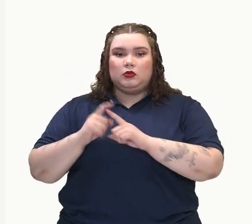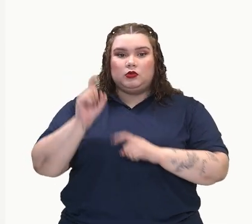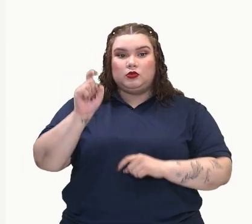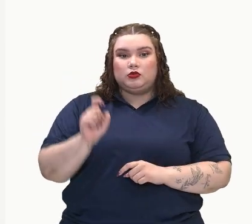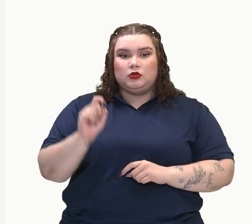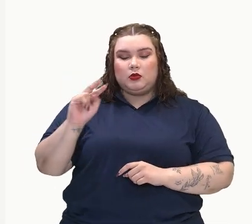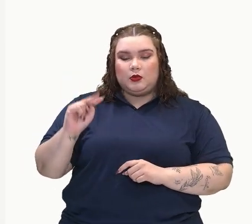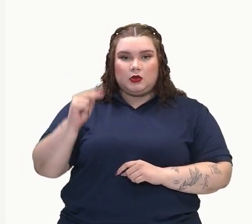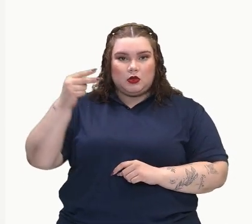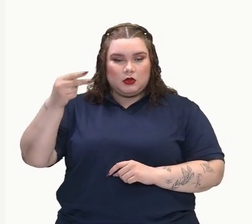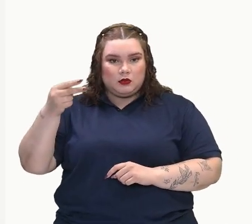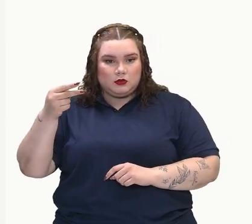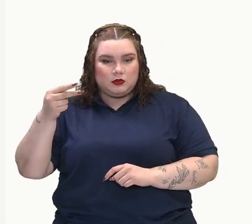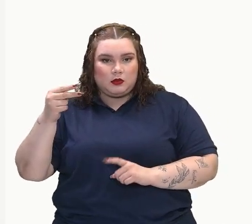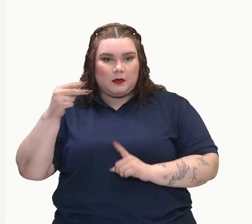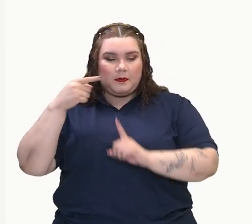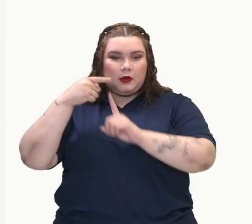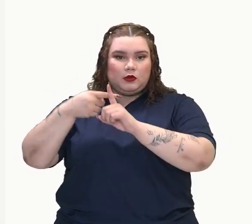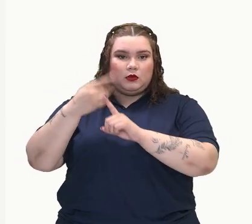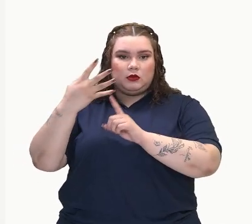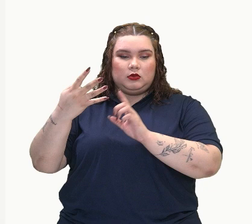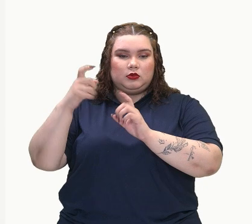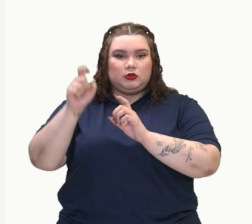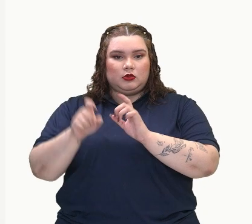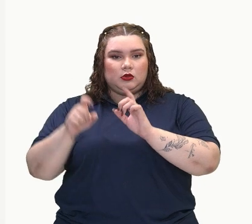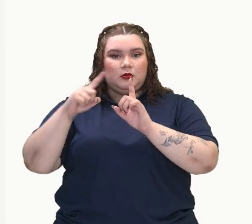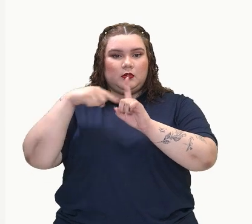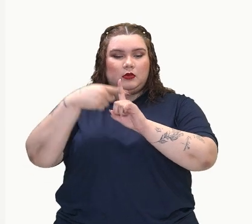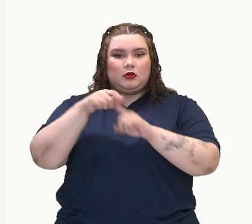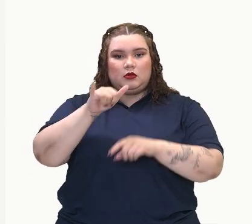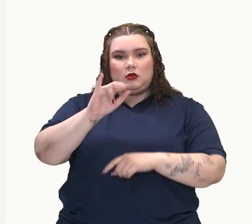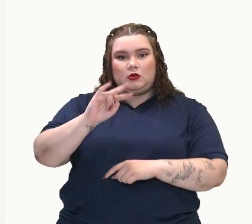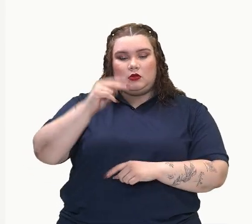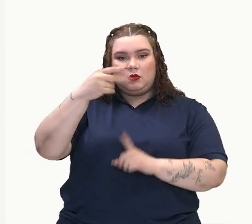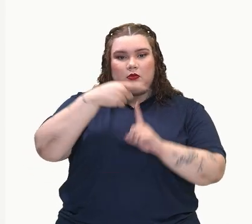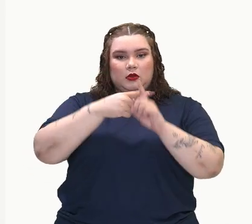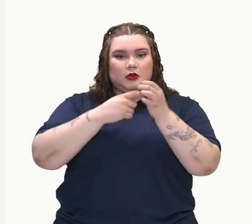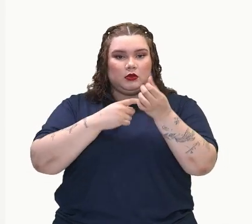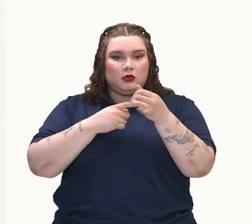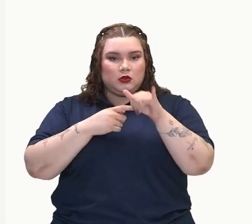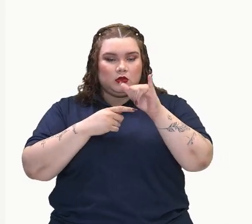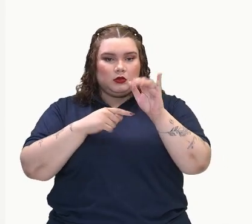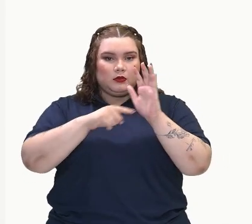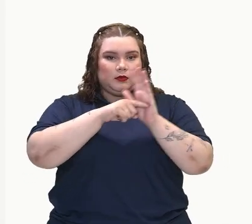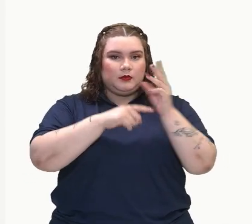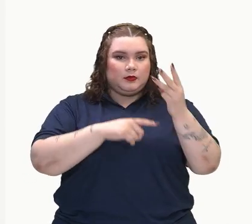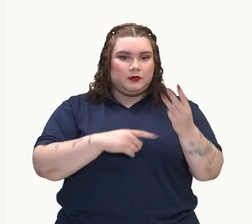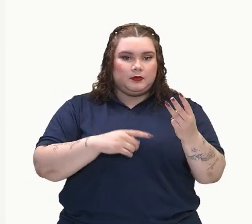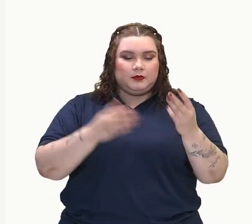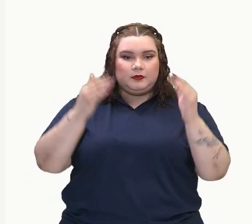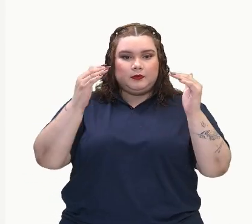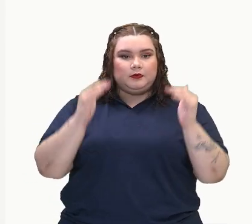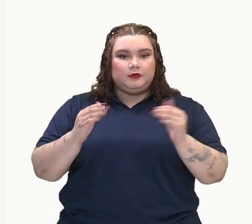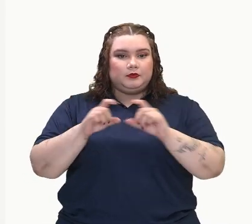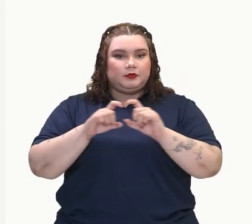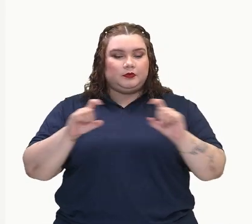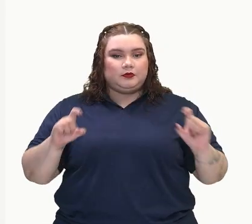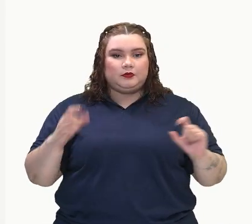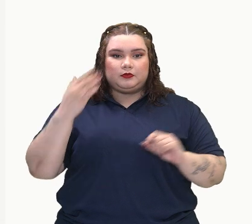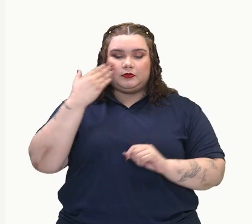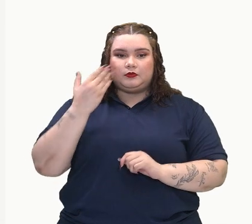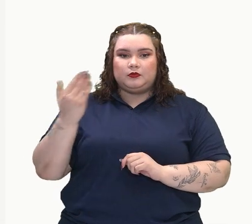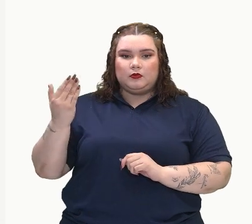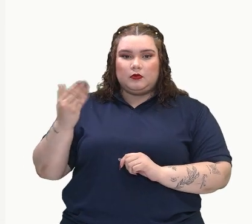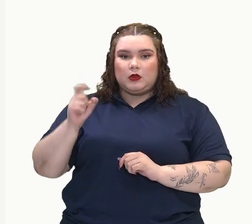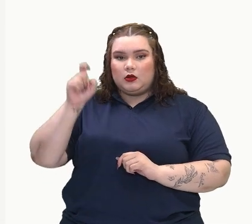quadrado, mais 4x, mais y ao quadrado, mais 6y menos 3. Vamos agrupar aqui. Olha só como vai ficar.